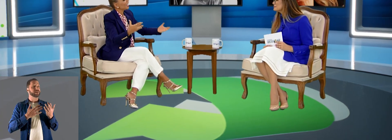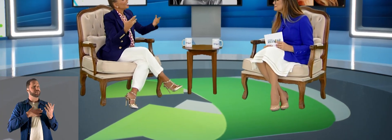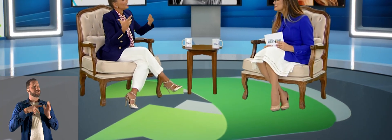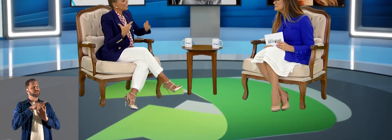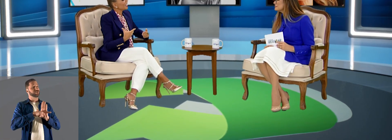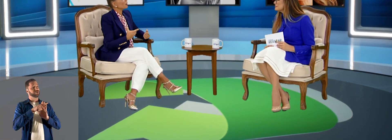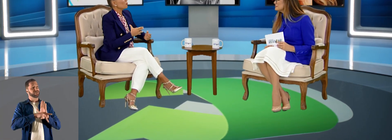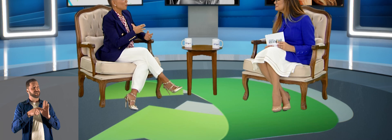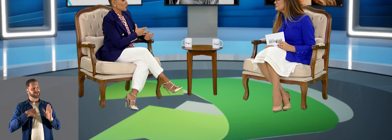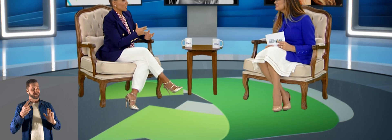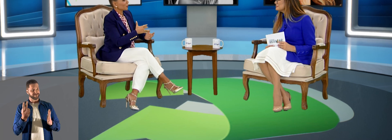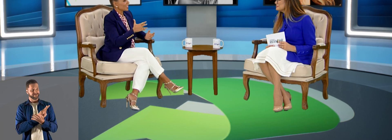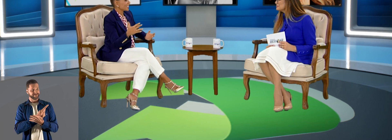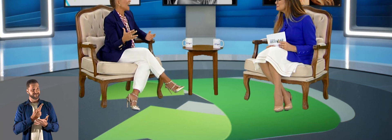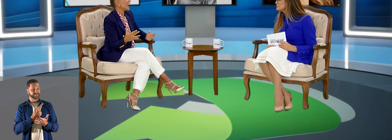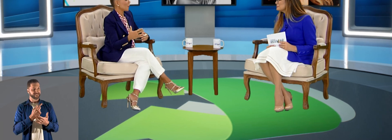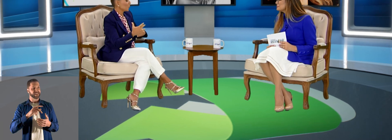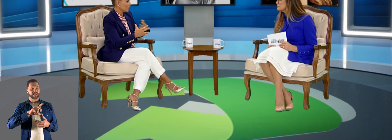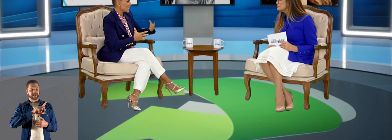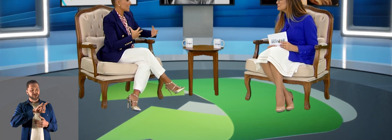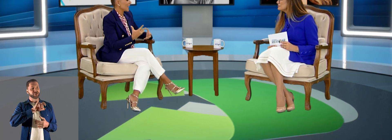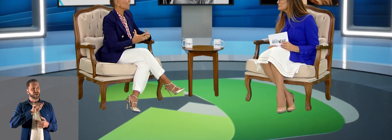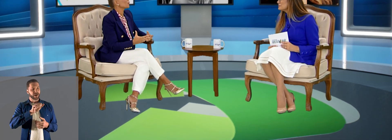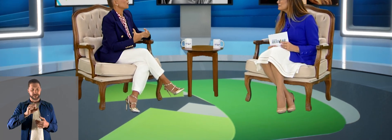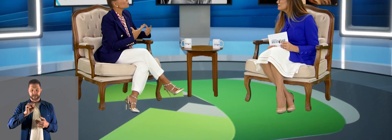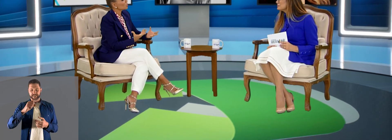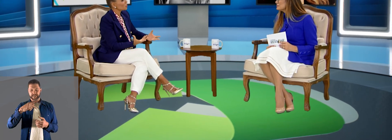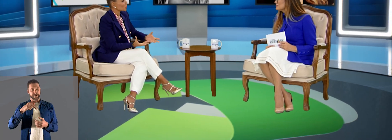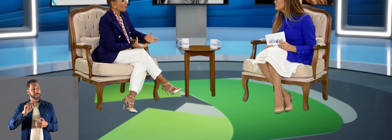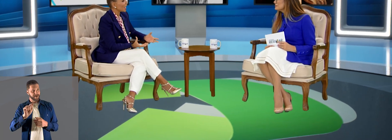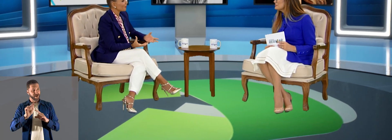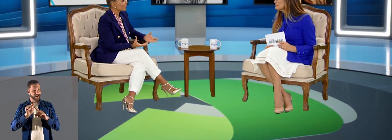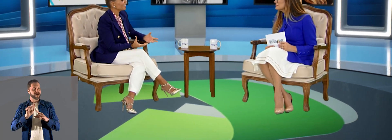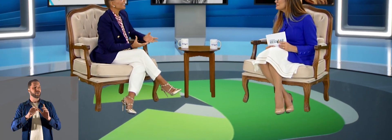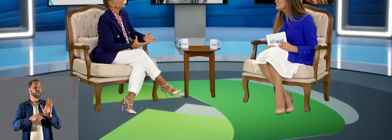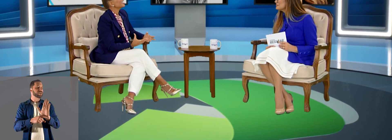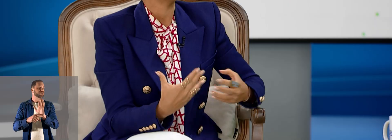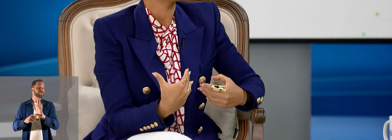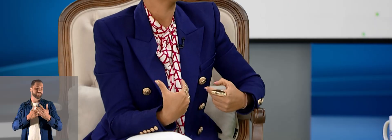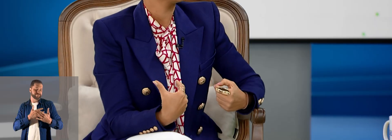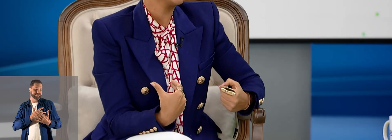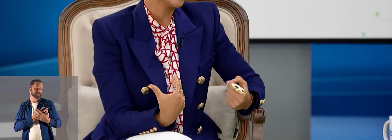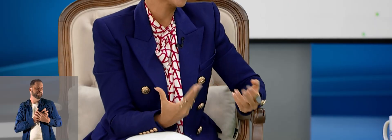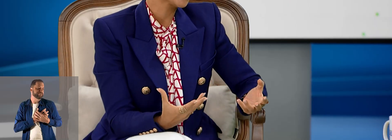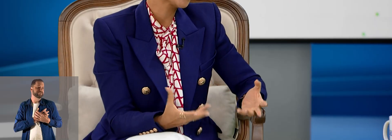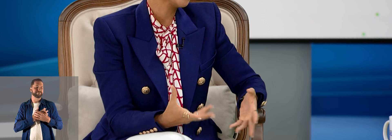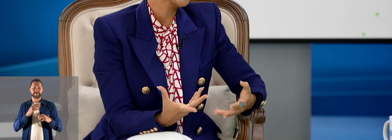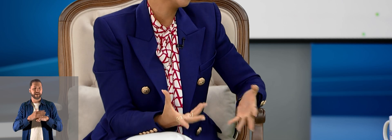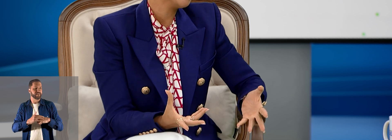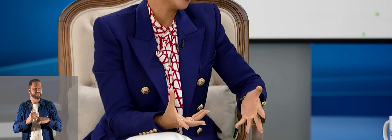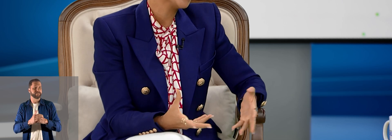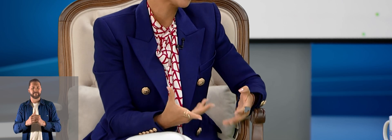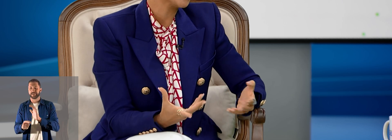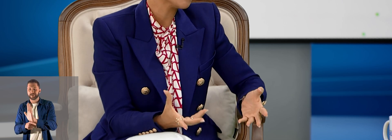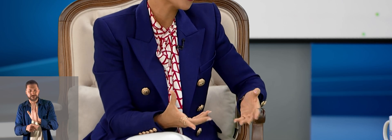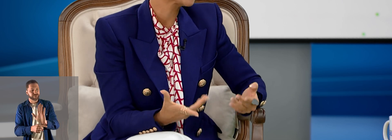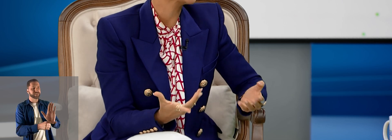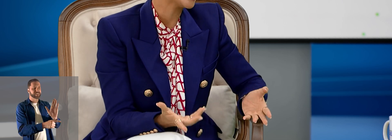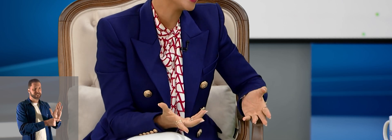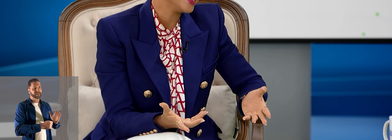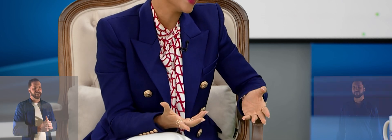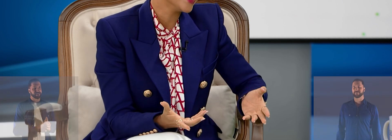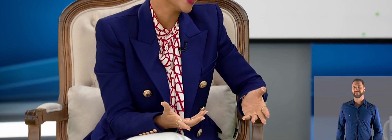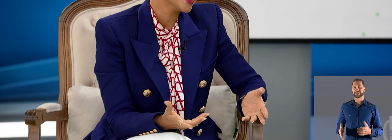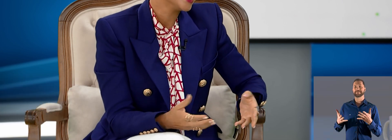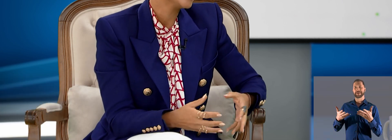natal e o meu projeto que está acontecendo é o dia de spa E aí eu ajudo com acolhimento com amor